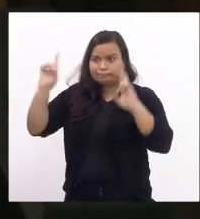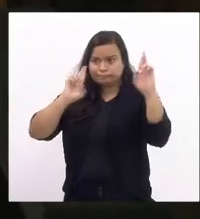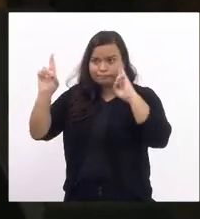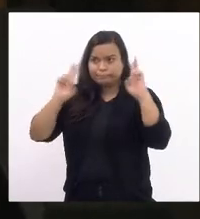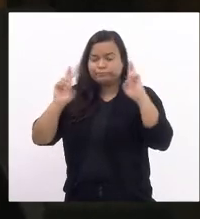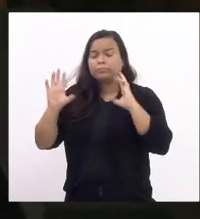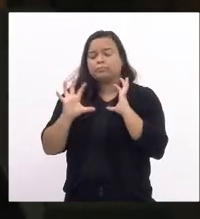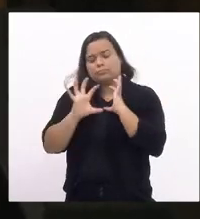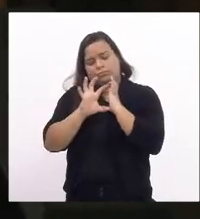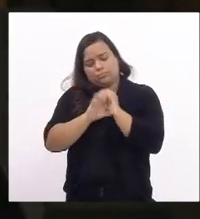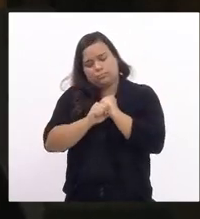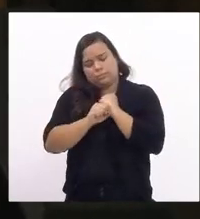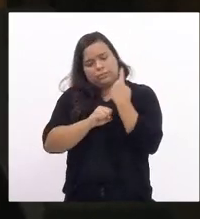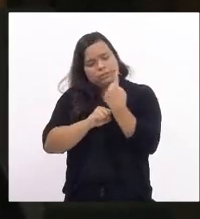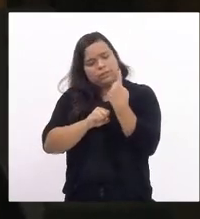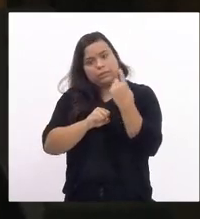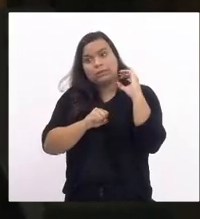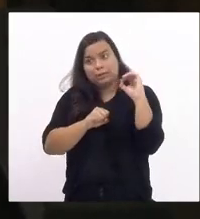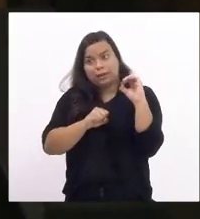56,